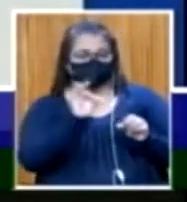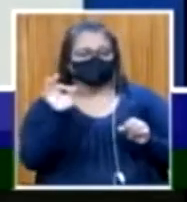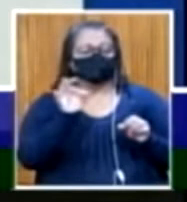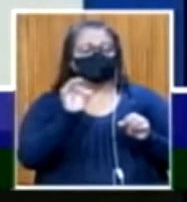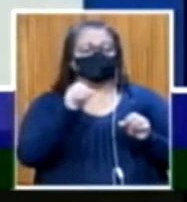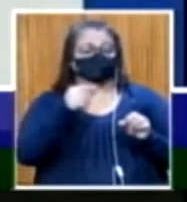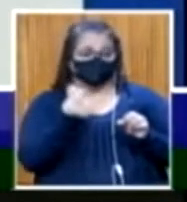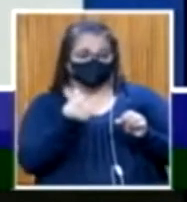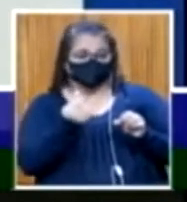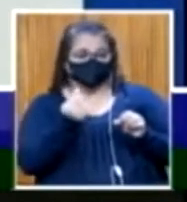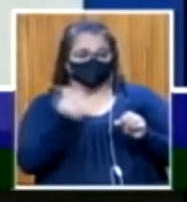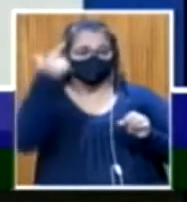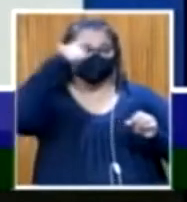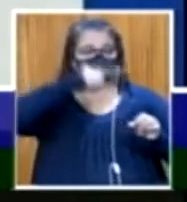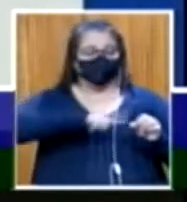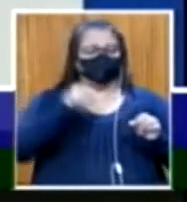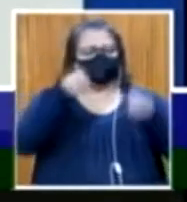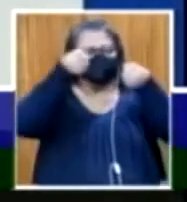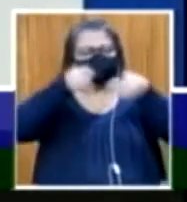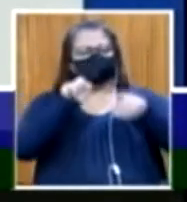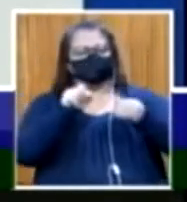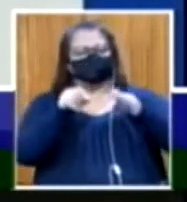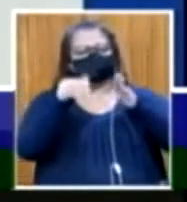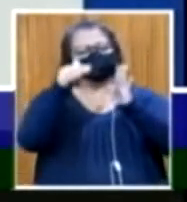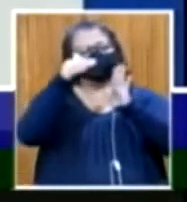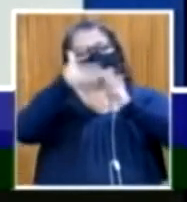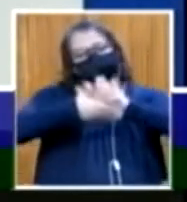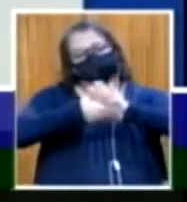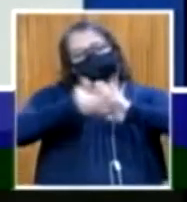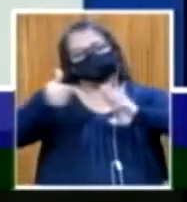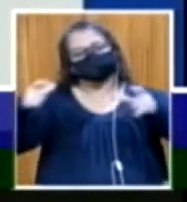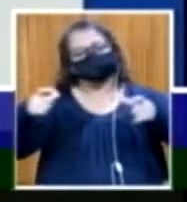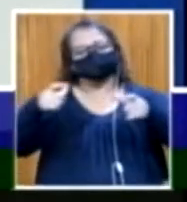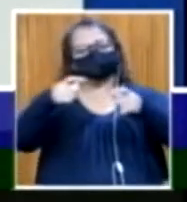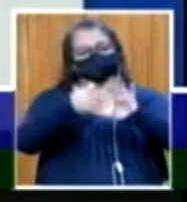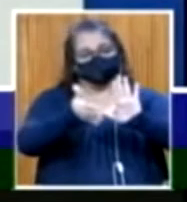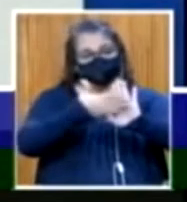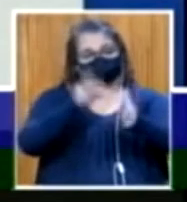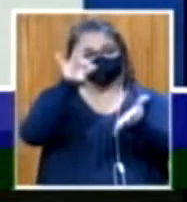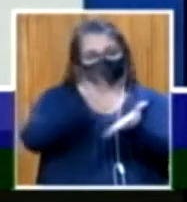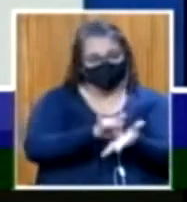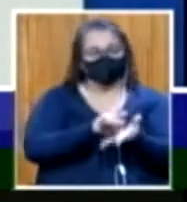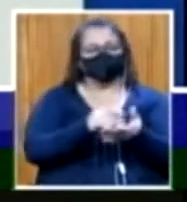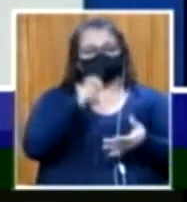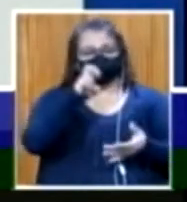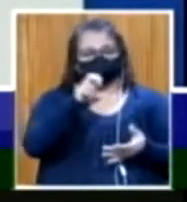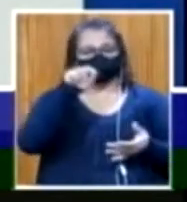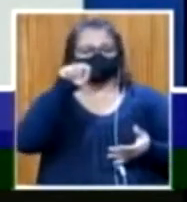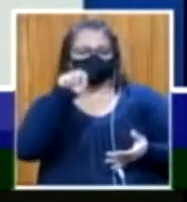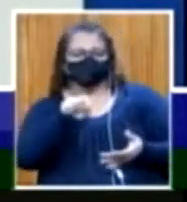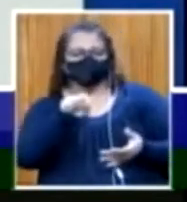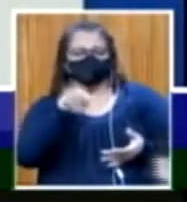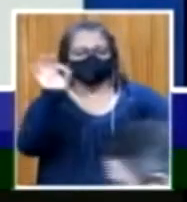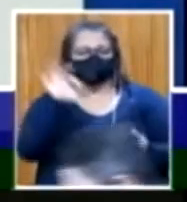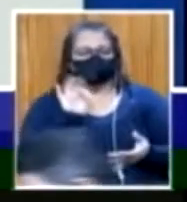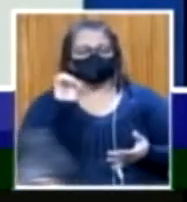alcançado. Nós estamos falando que haverá uma redução na proposta originária em 5 pontos percentuais